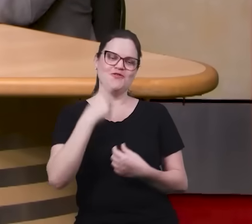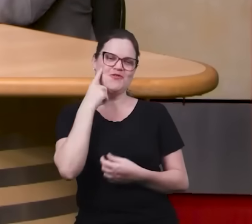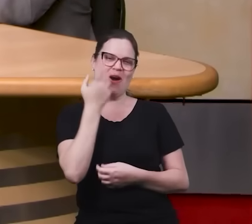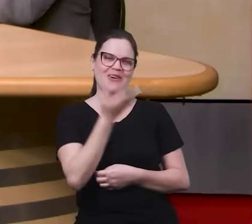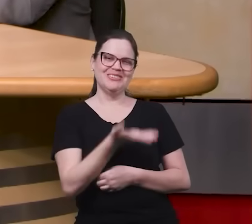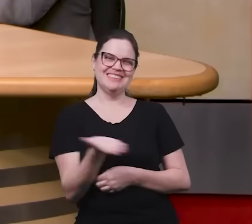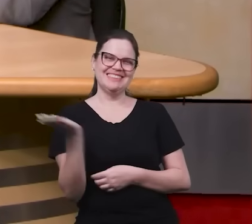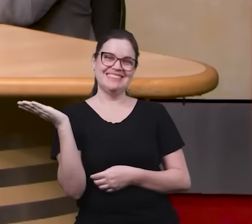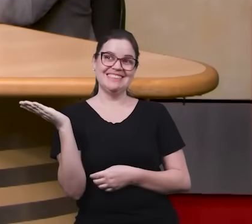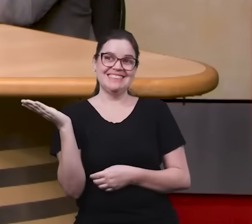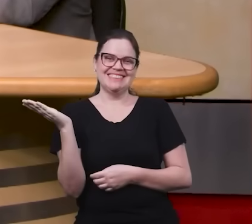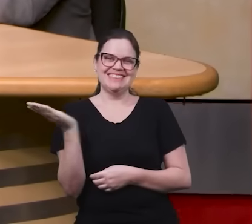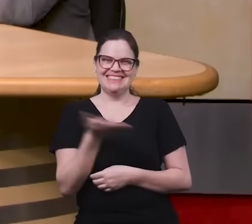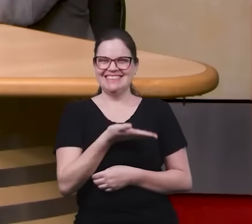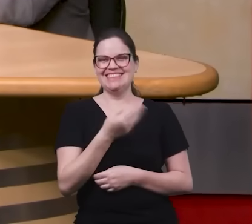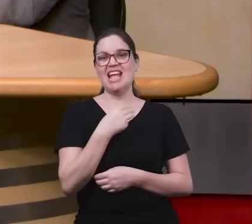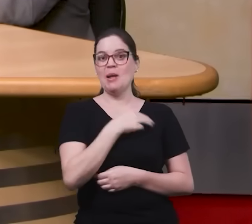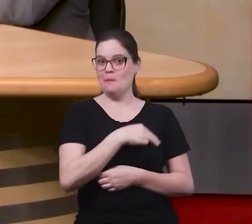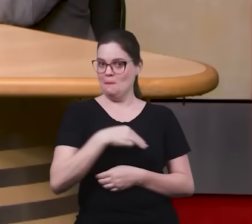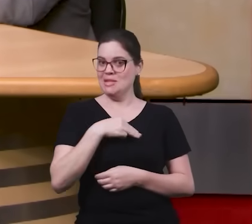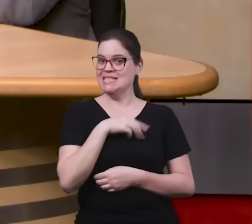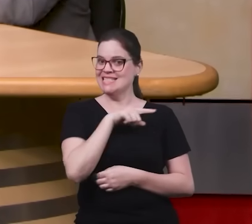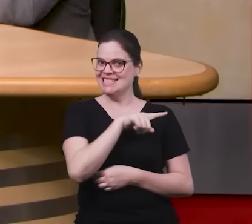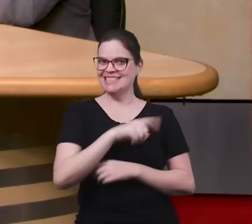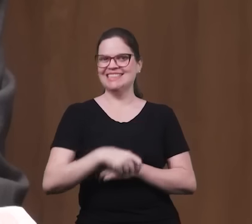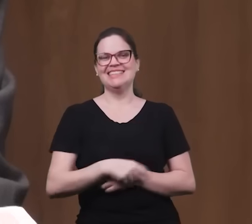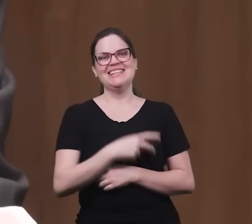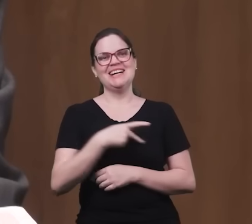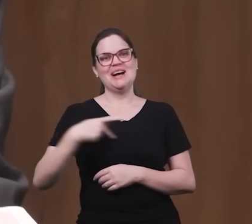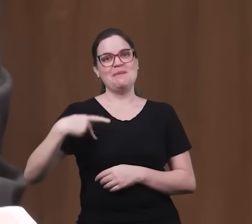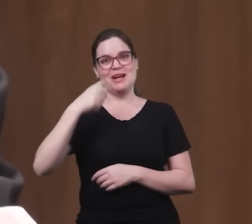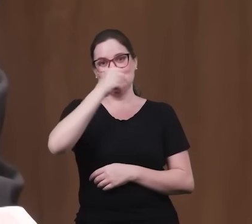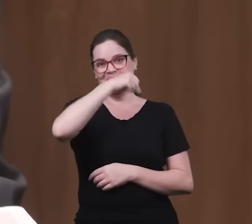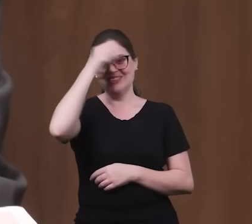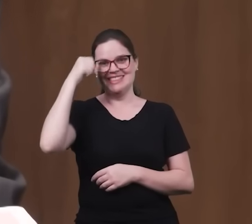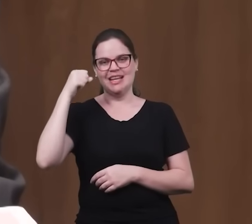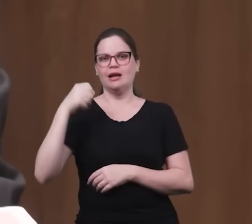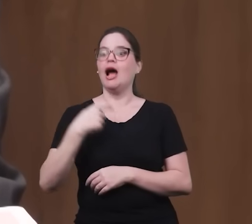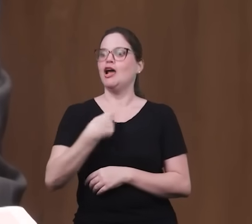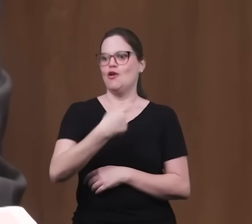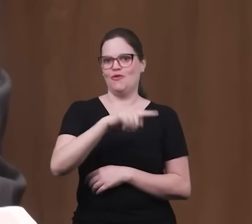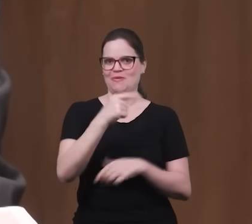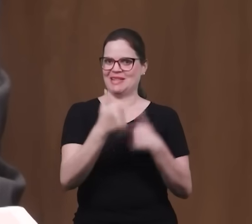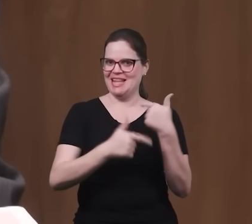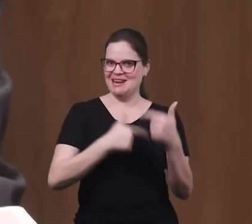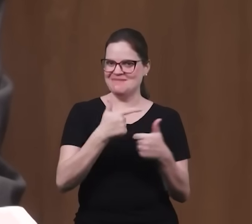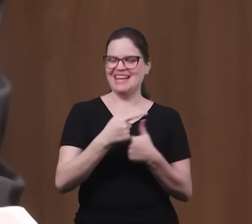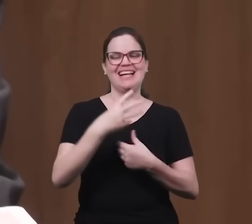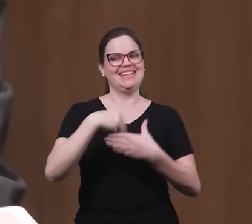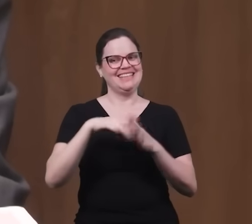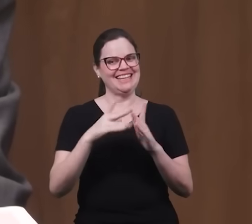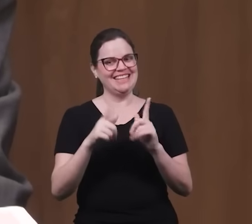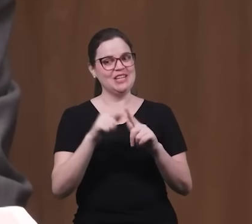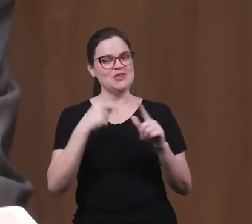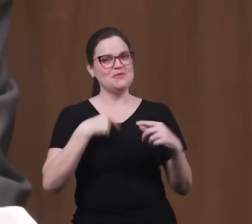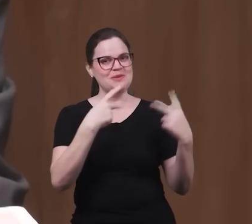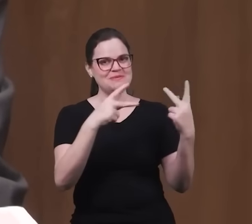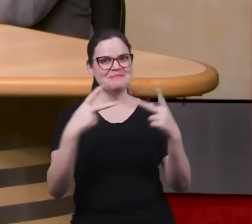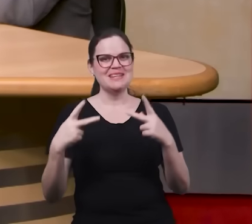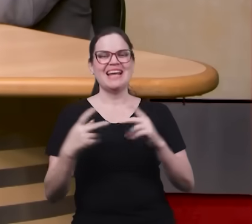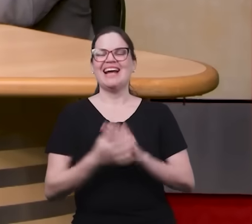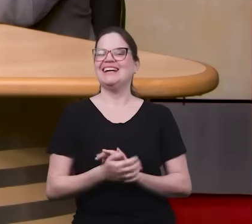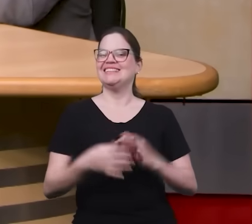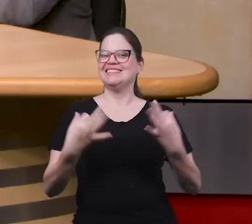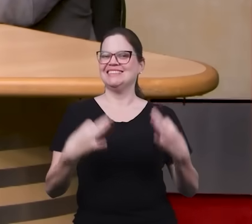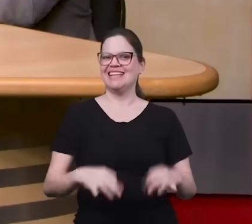volta, o nosso missionário, pastor. Mas estava fazendo a obra. Viajando, fazendo a obra. Esteve lá pela